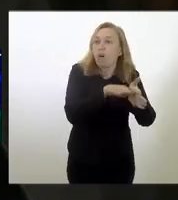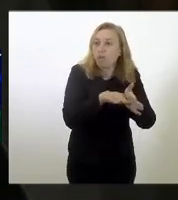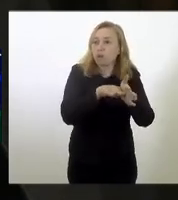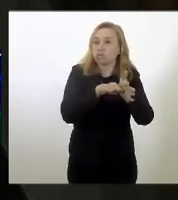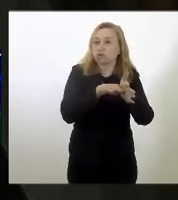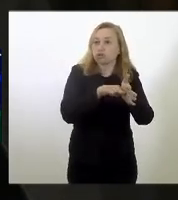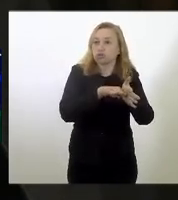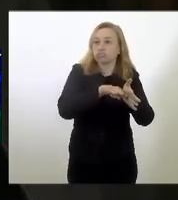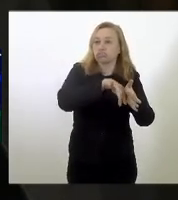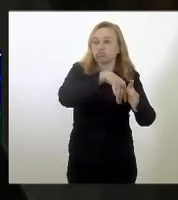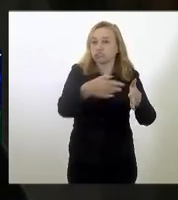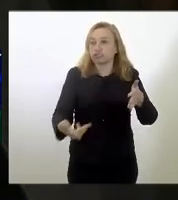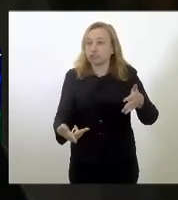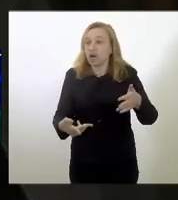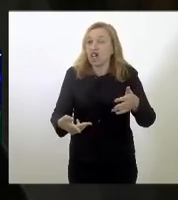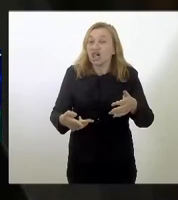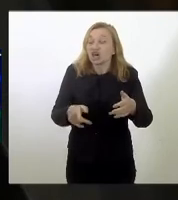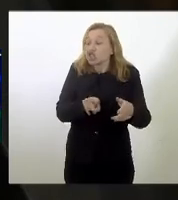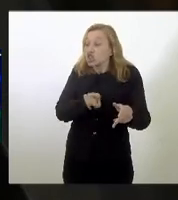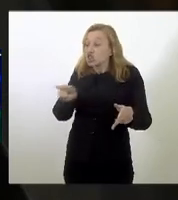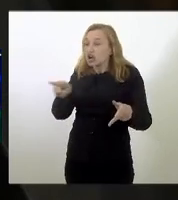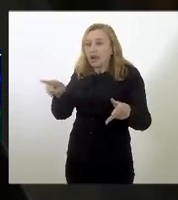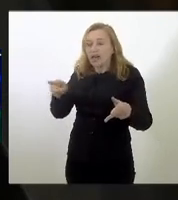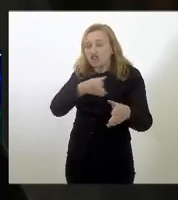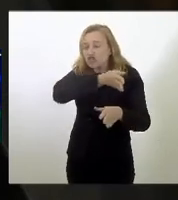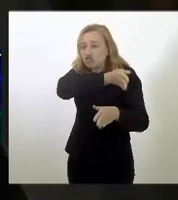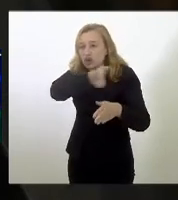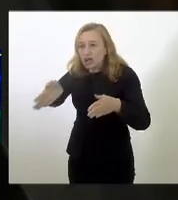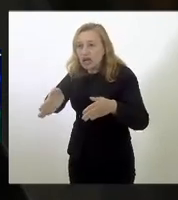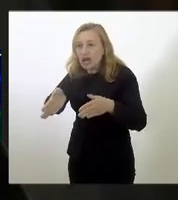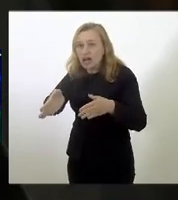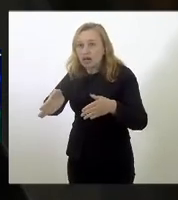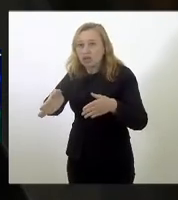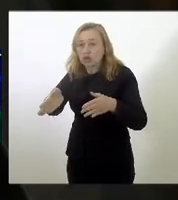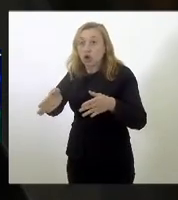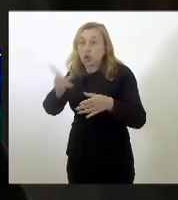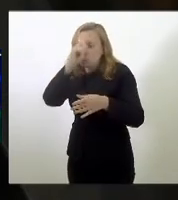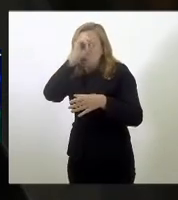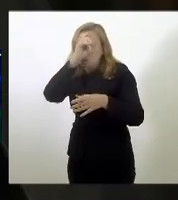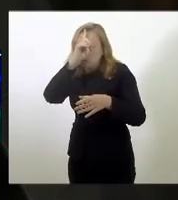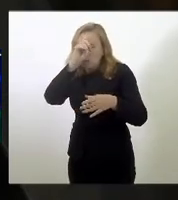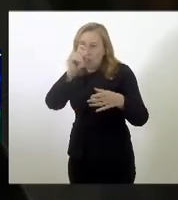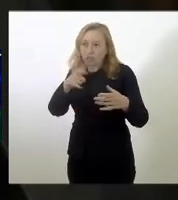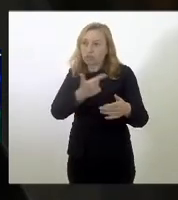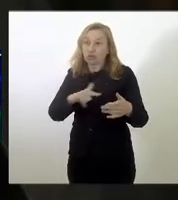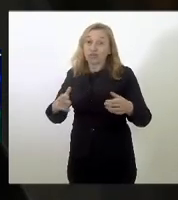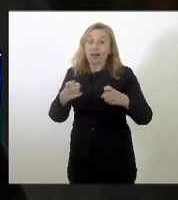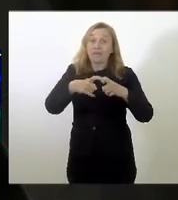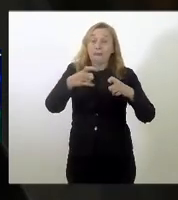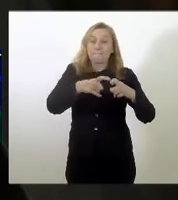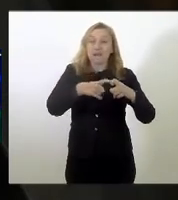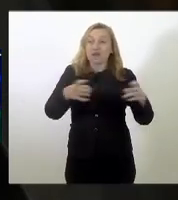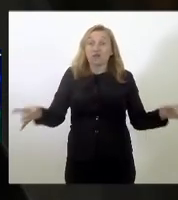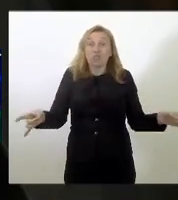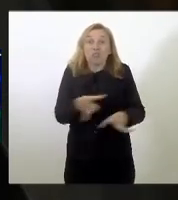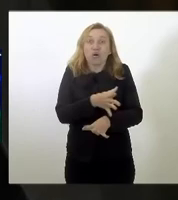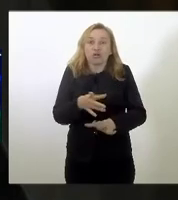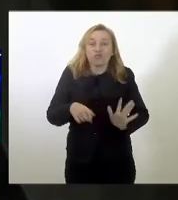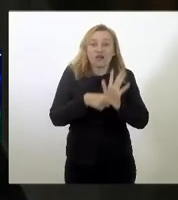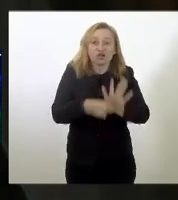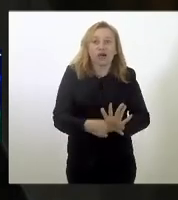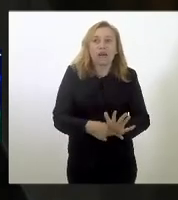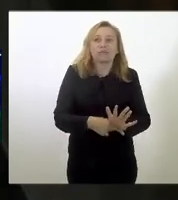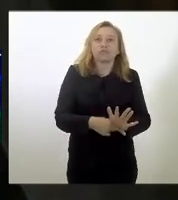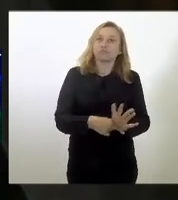na unidade? Como é que faríamos? Não faríamos. Perderíamos vidas. Por isso que eu